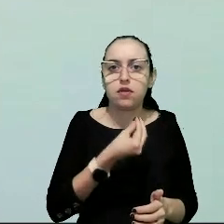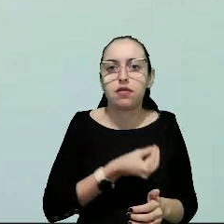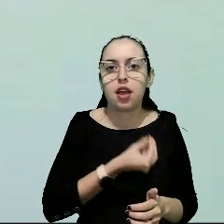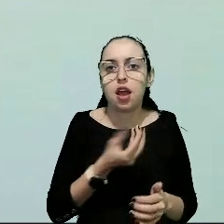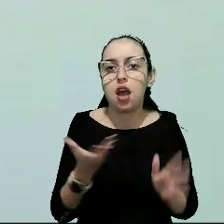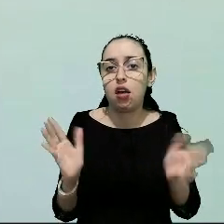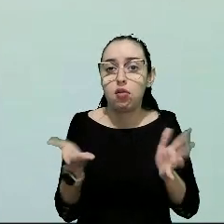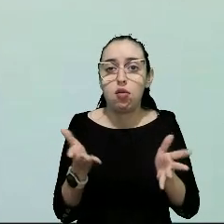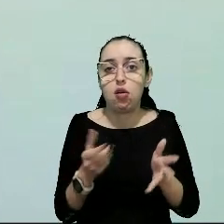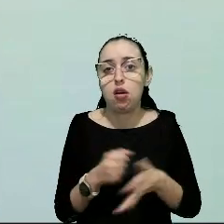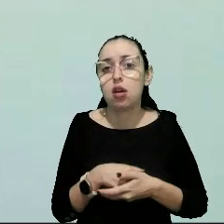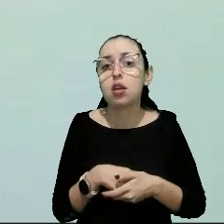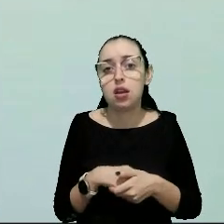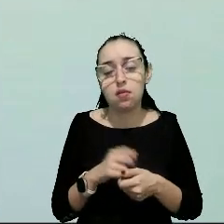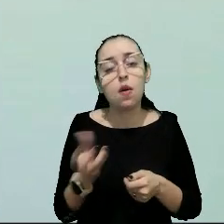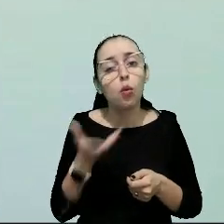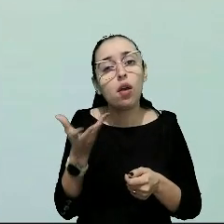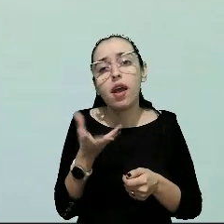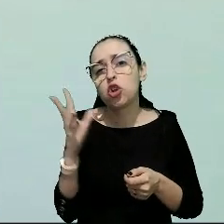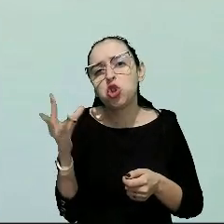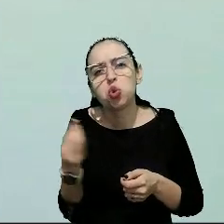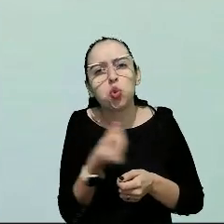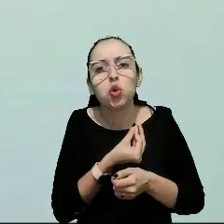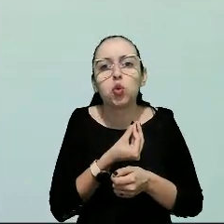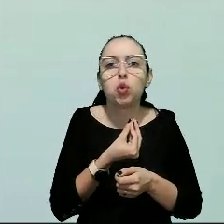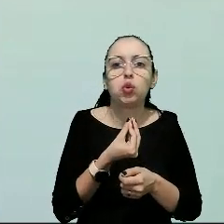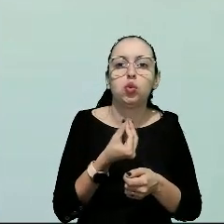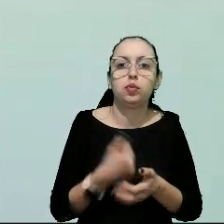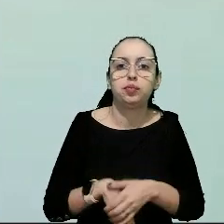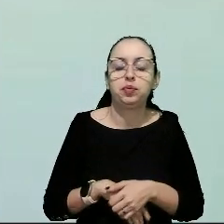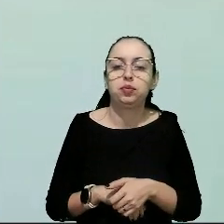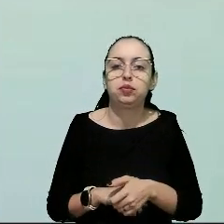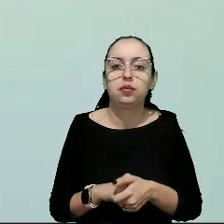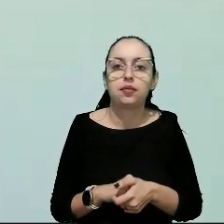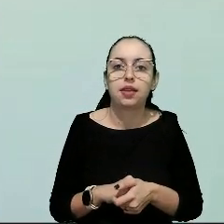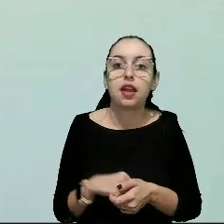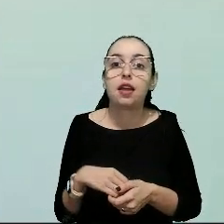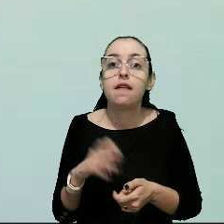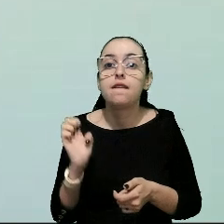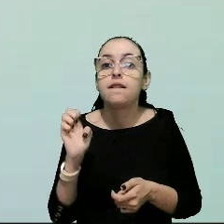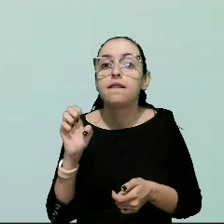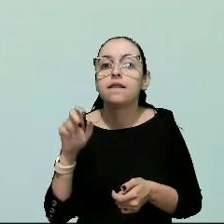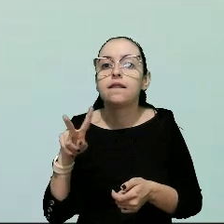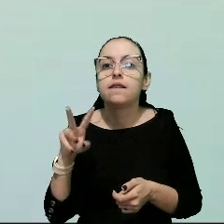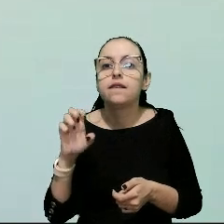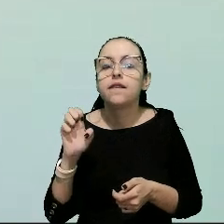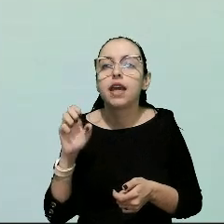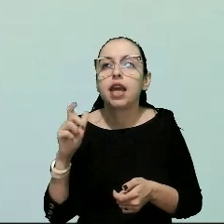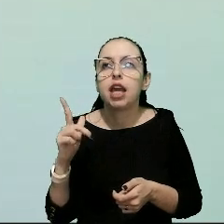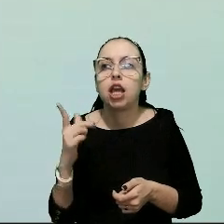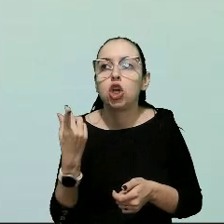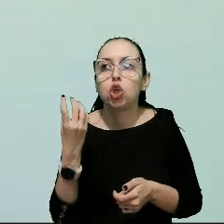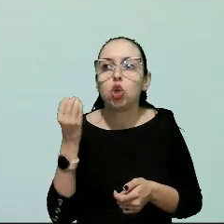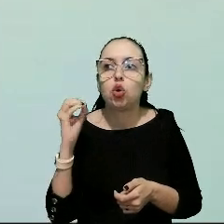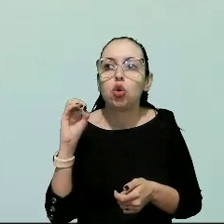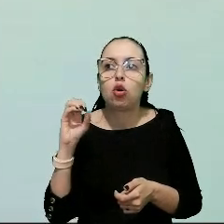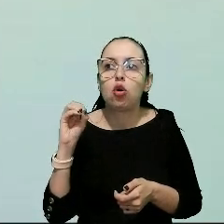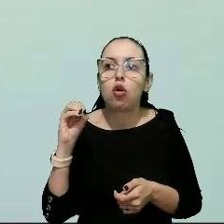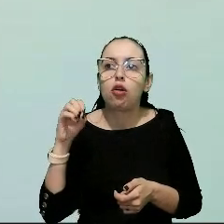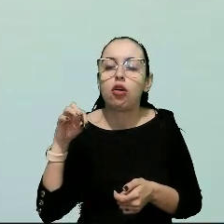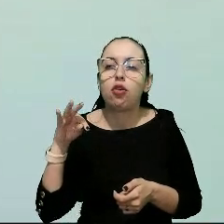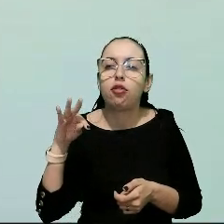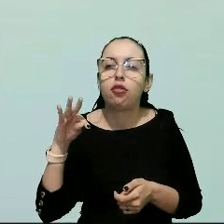ficam mais velhas, falam, agora eu nunca vou viver tudo que eu não vivi. Eu chamei isso de velha euforia.